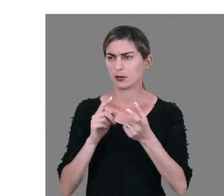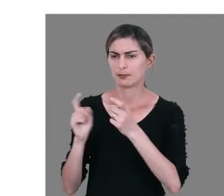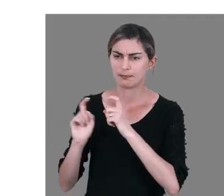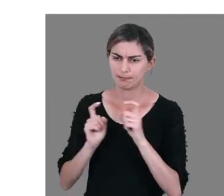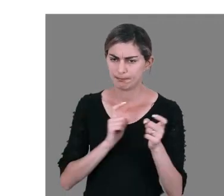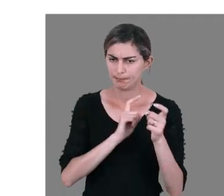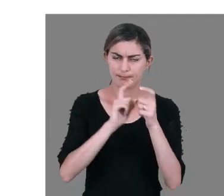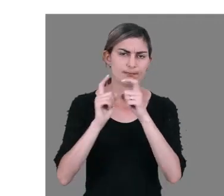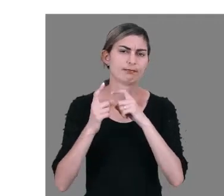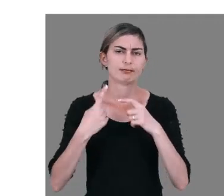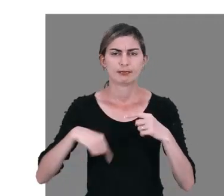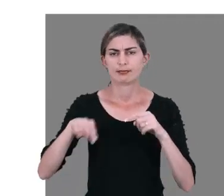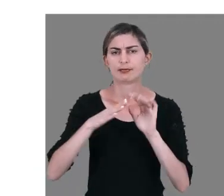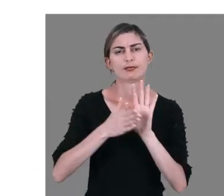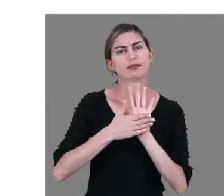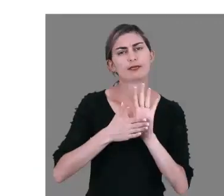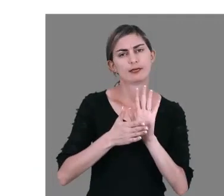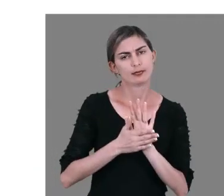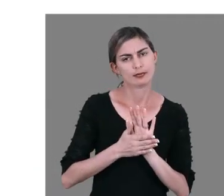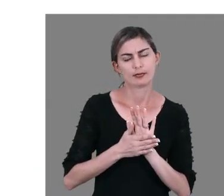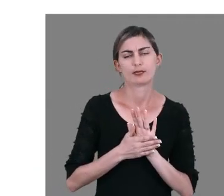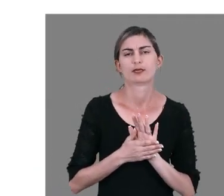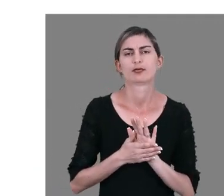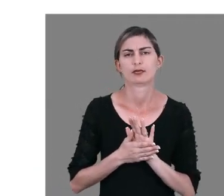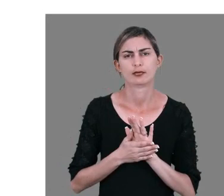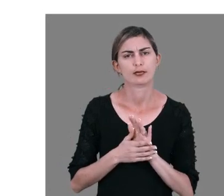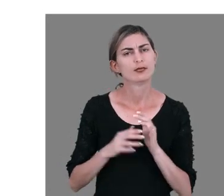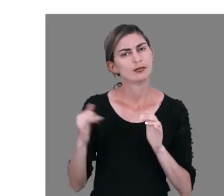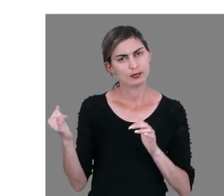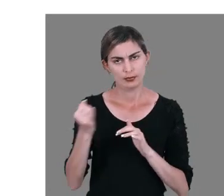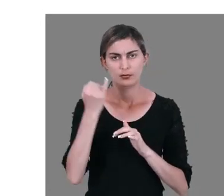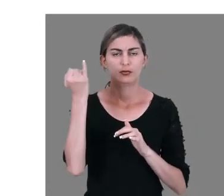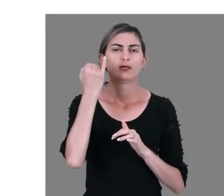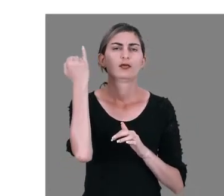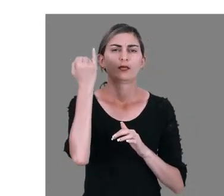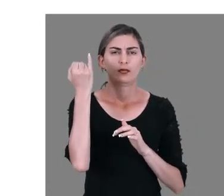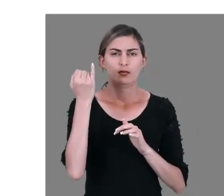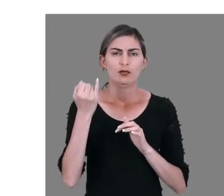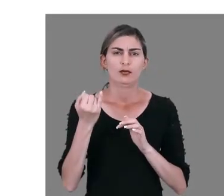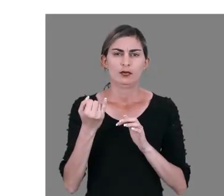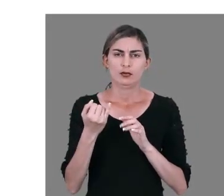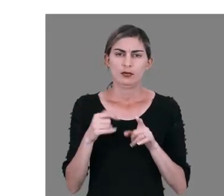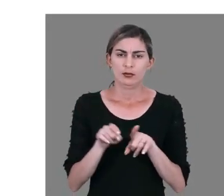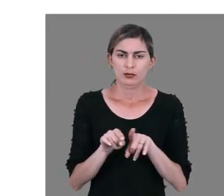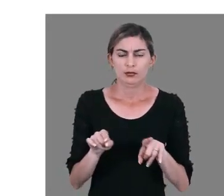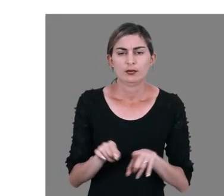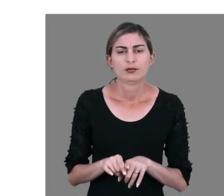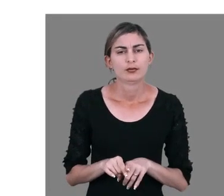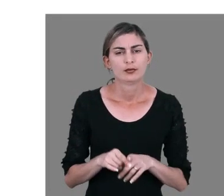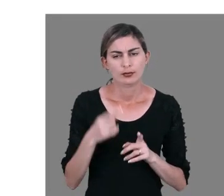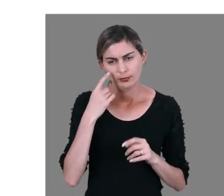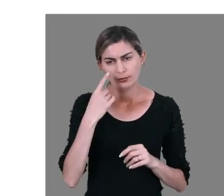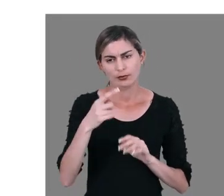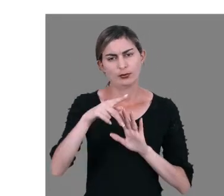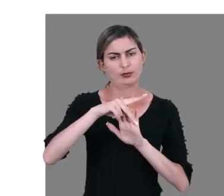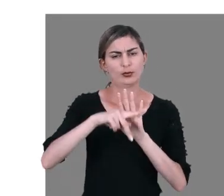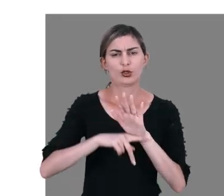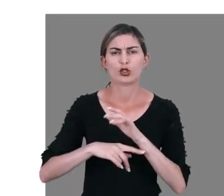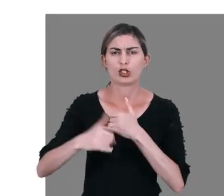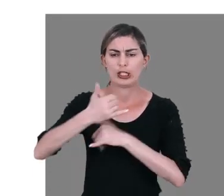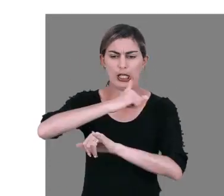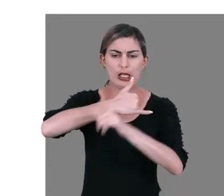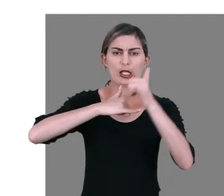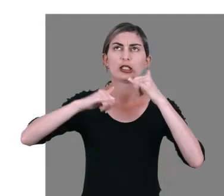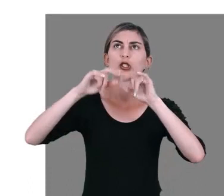dialogar, digamos assim, com o que a gente está propondo para aquele espaço, né? É importante levarmos isso em conta também, né? O projeto